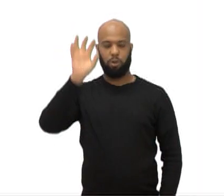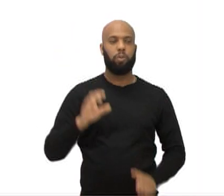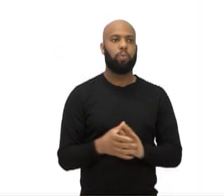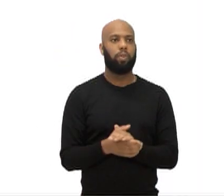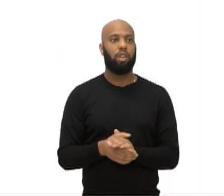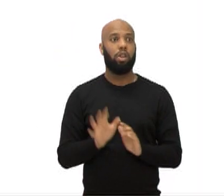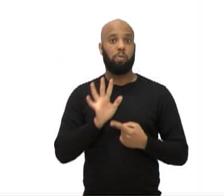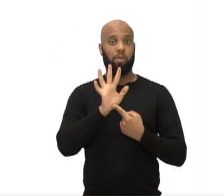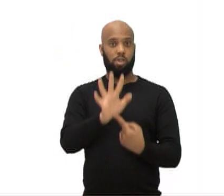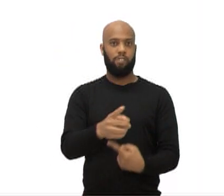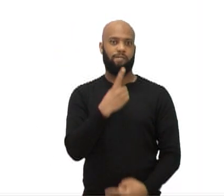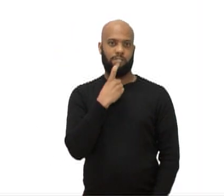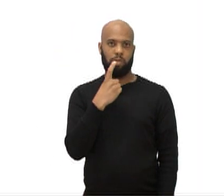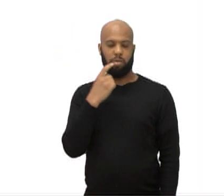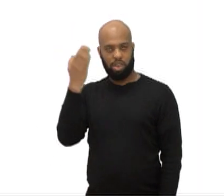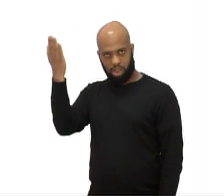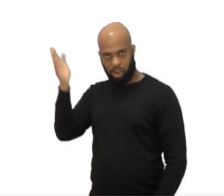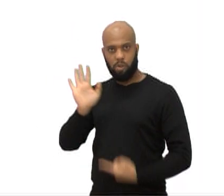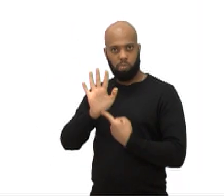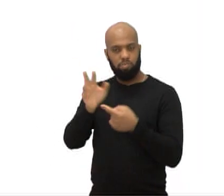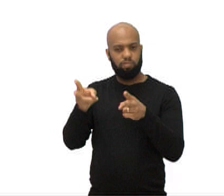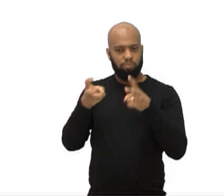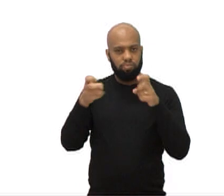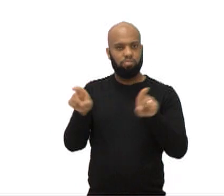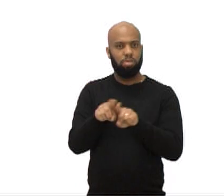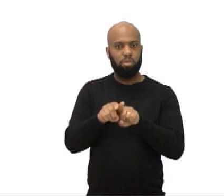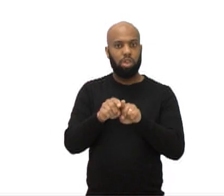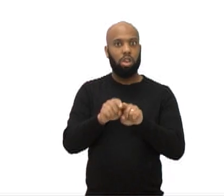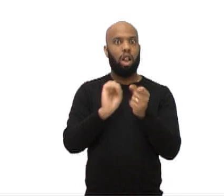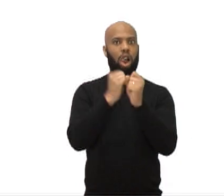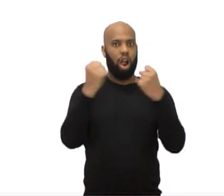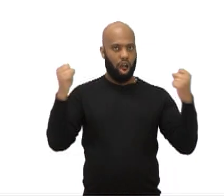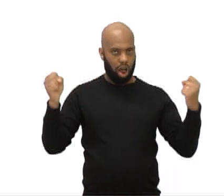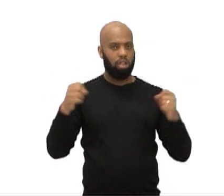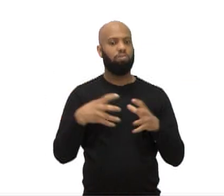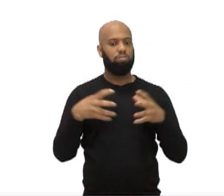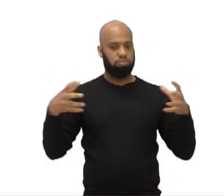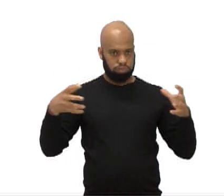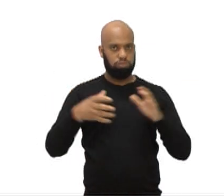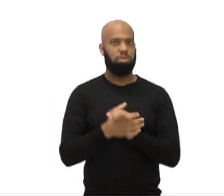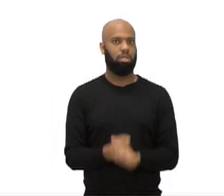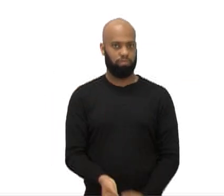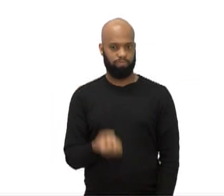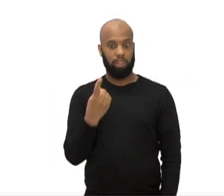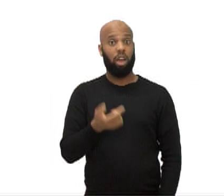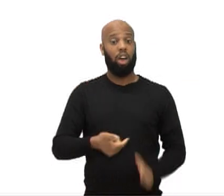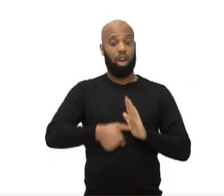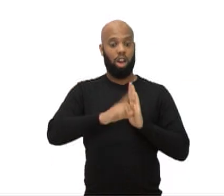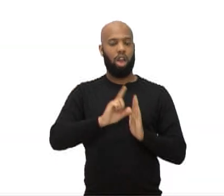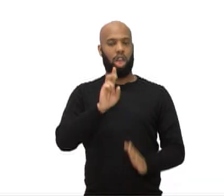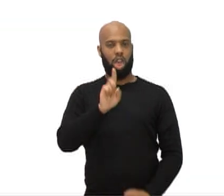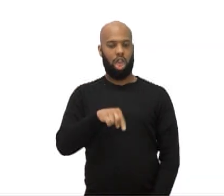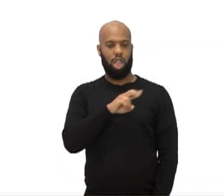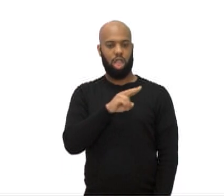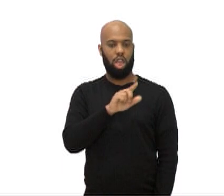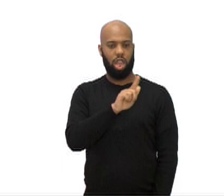Um destaque em vermelho para a gente perceber o tamanho da província do Grão-Pará, o quanto era grande.